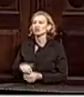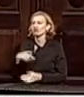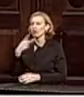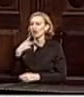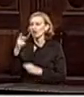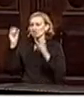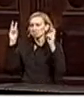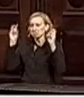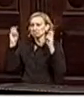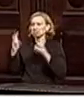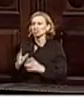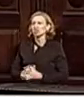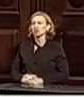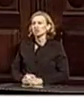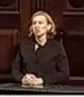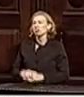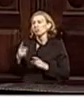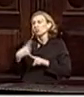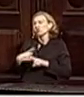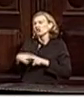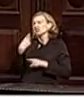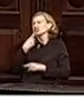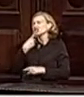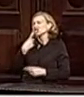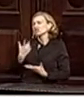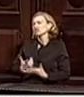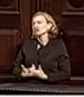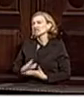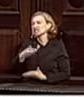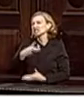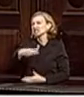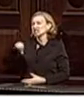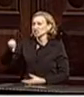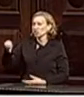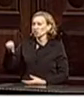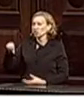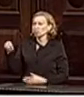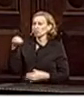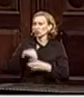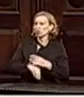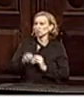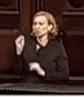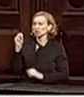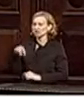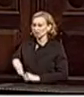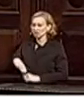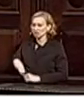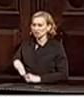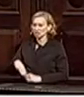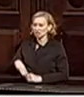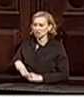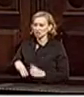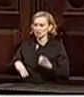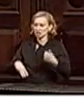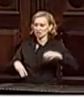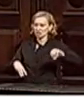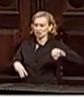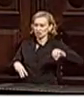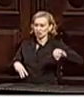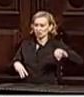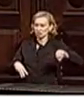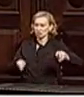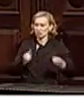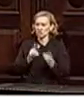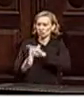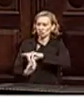questão porque na sexta-feira, por 39 votos a favor e 19 contra,